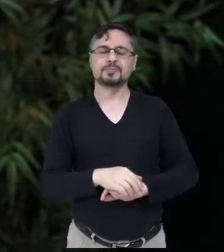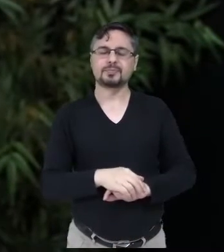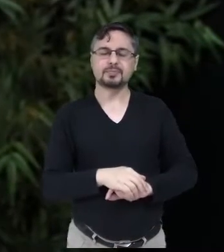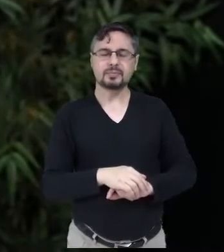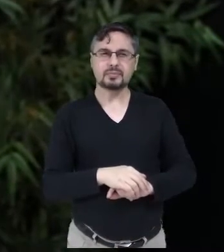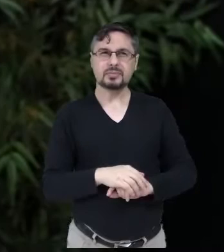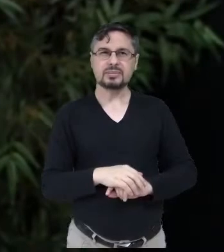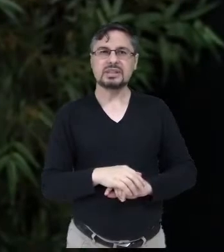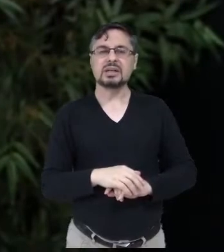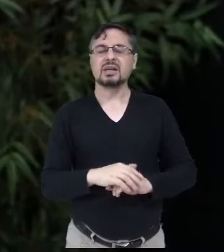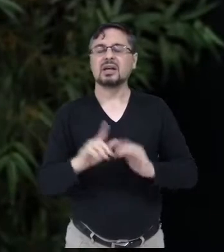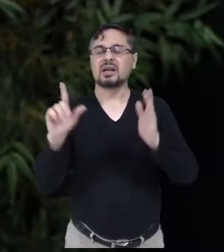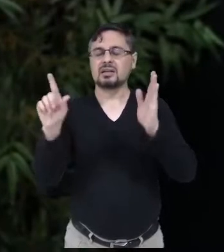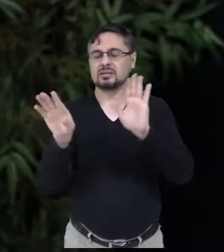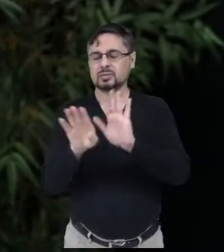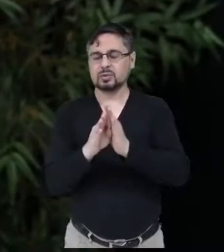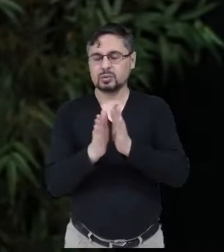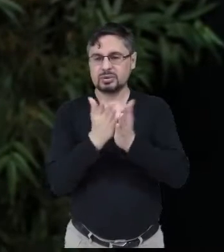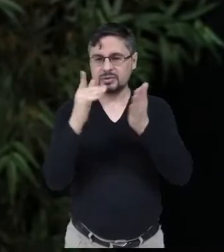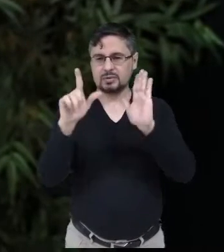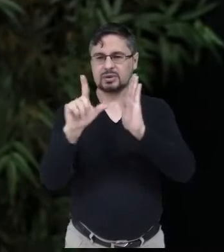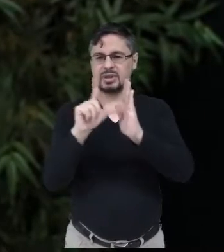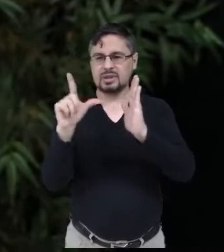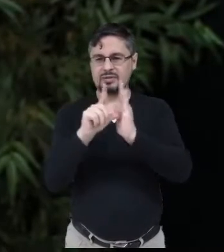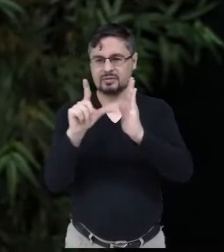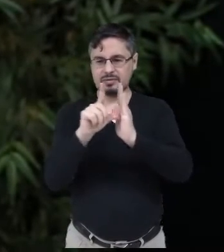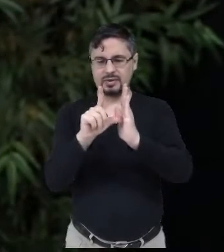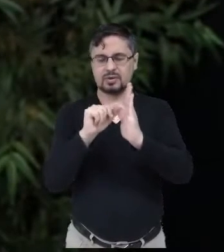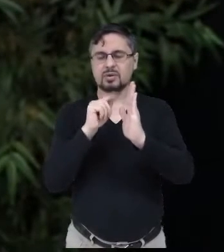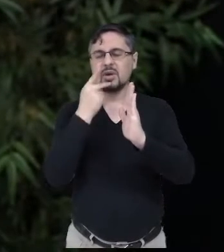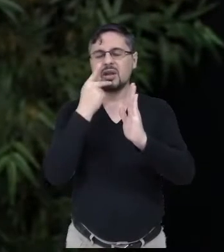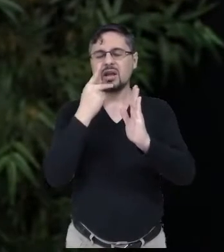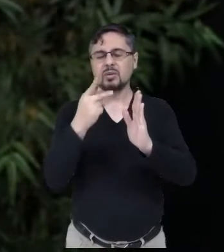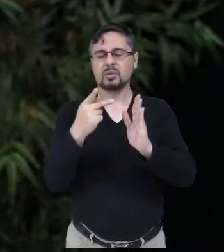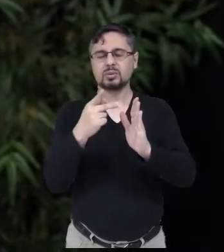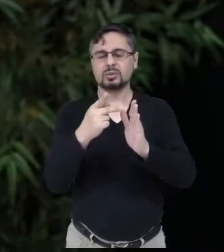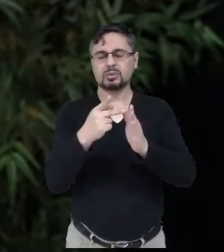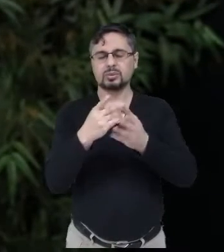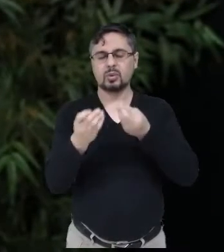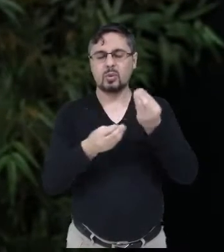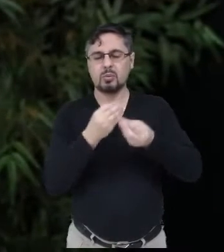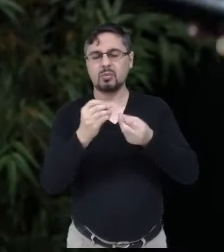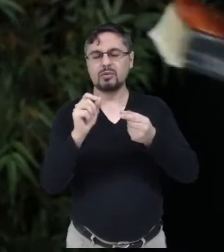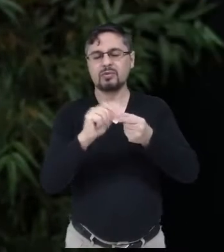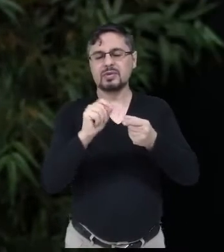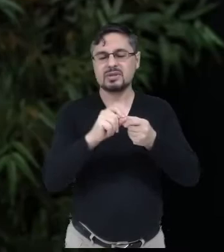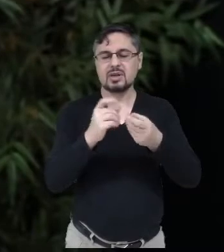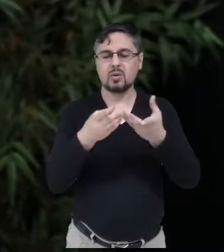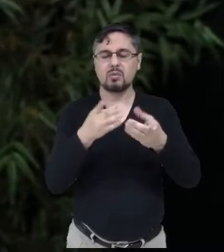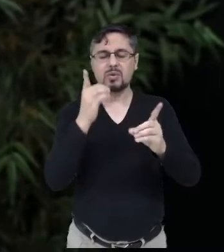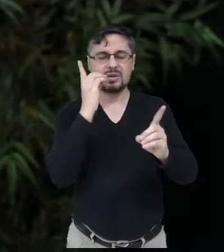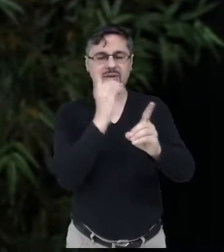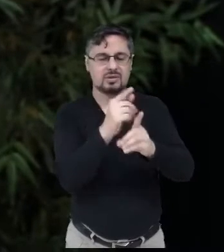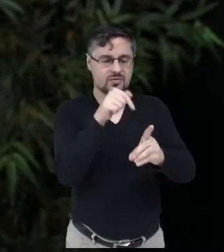o regulamento para o diagnóstico da lepra. E esse regulamento é muito interessante. É claro que não havia medicina como nós temos